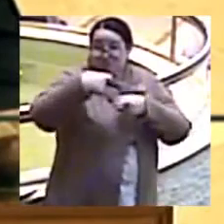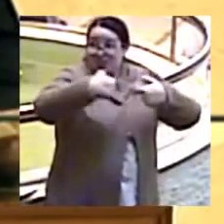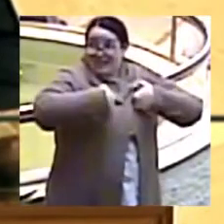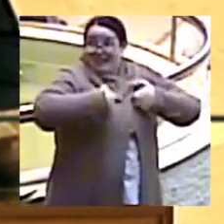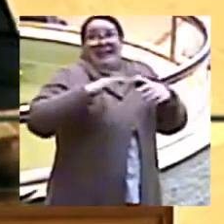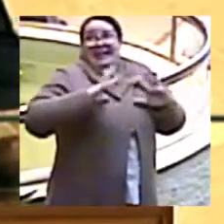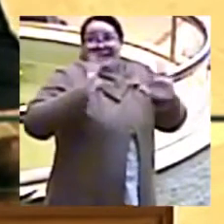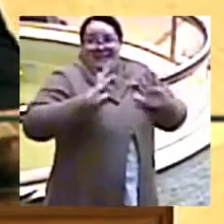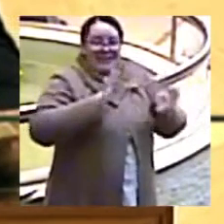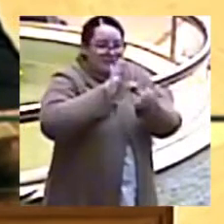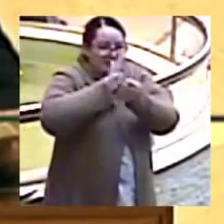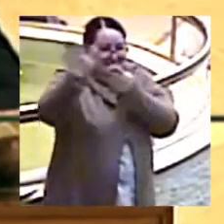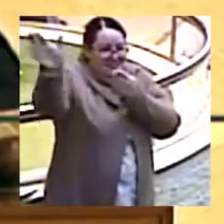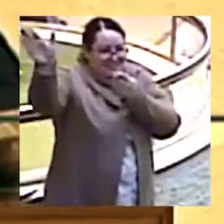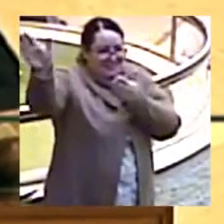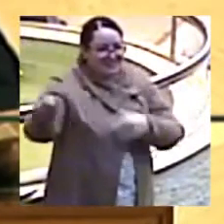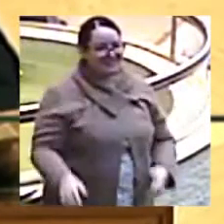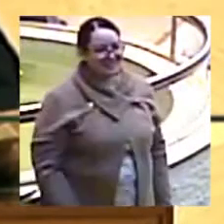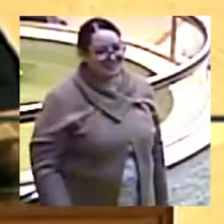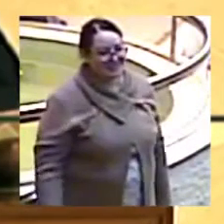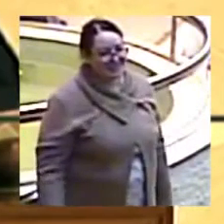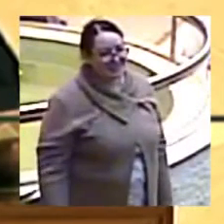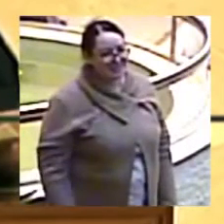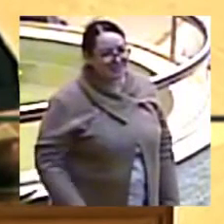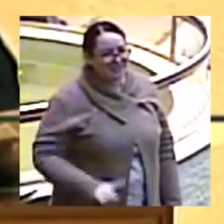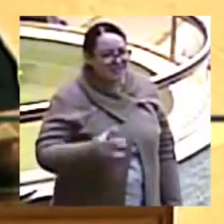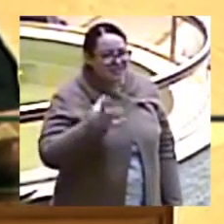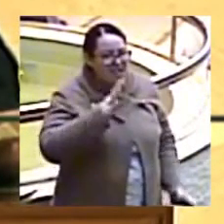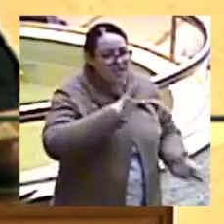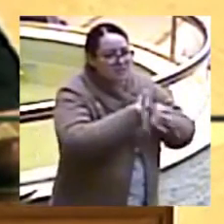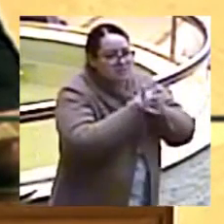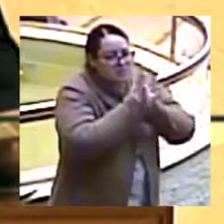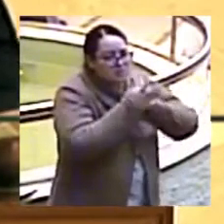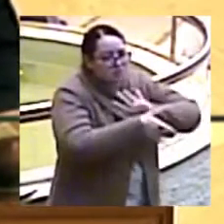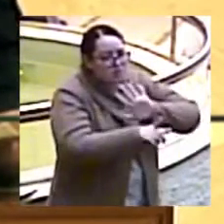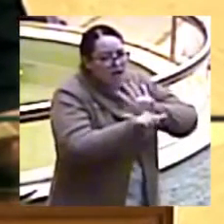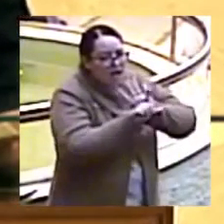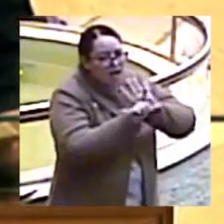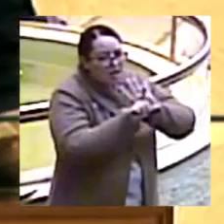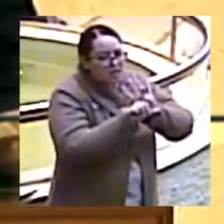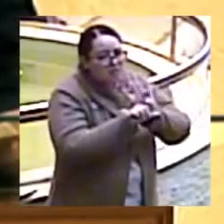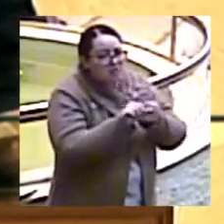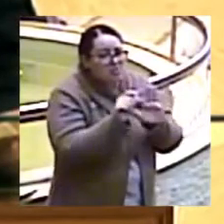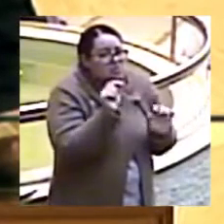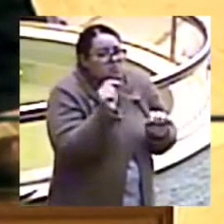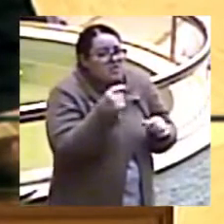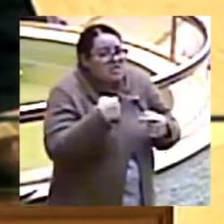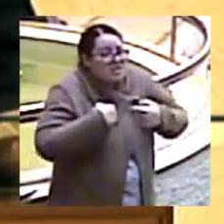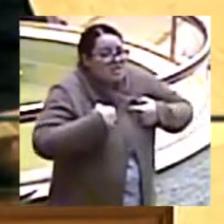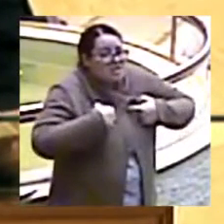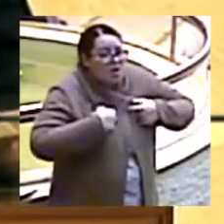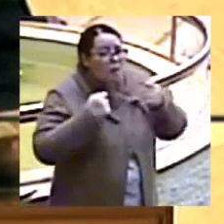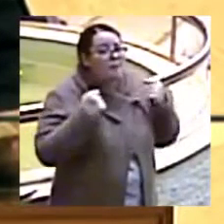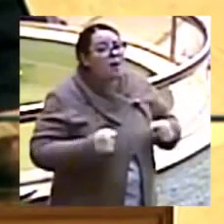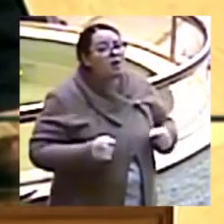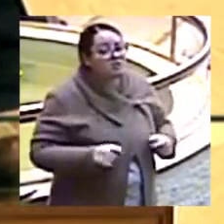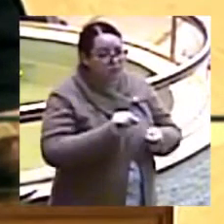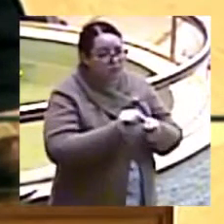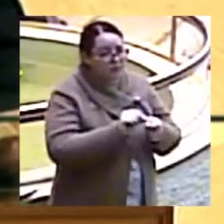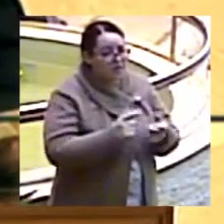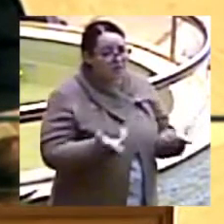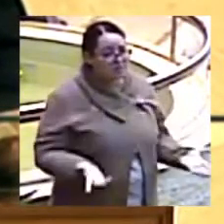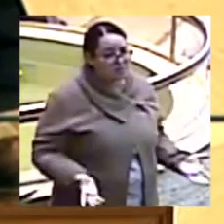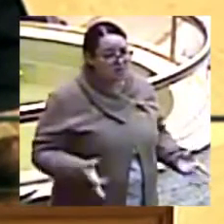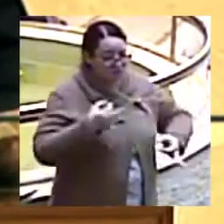Ora, destruídos os fundamentos, que poderá fazer o justo? O Senhor está no